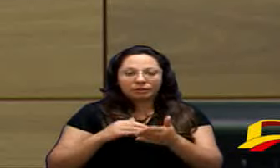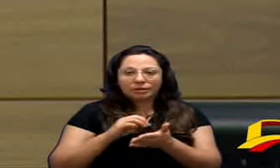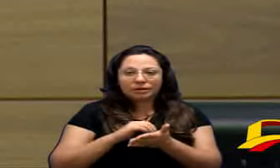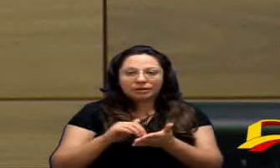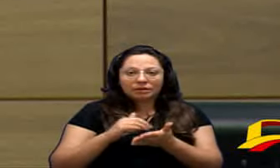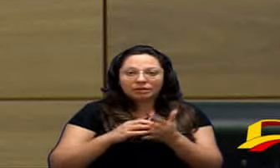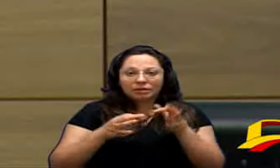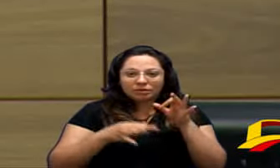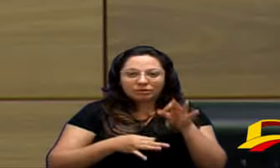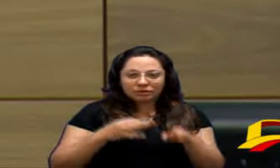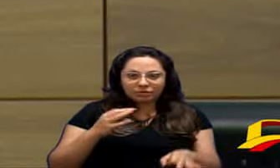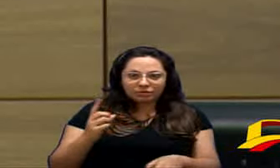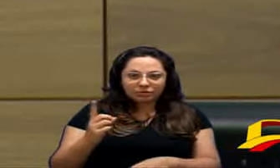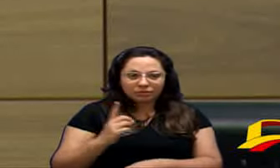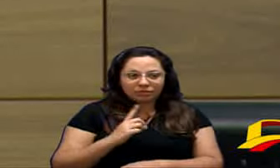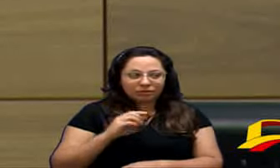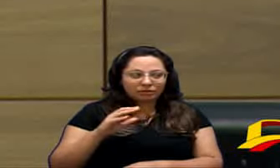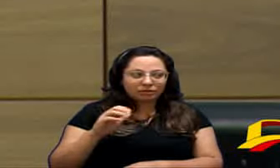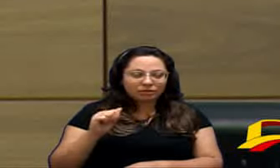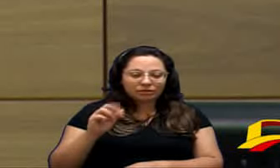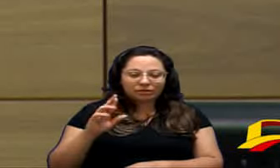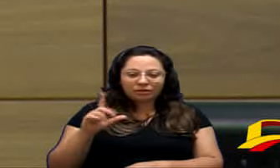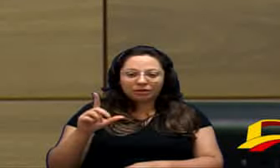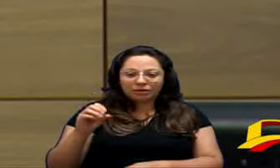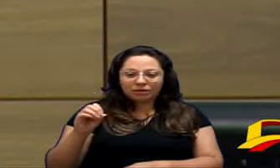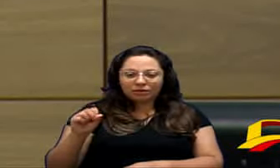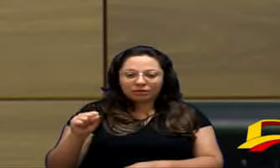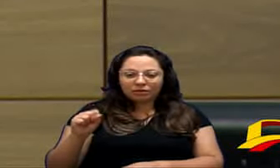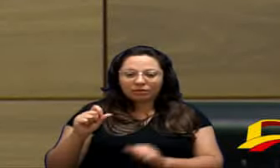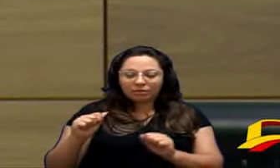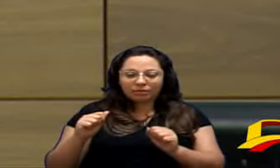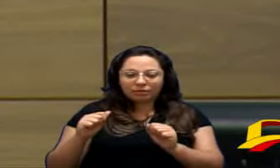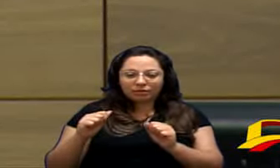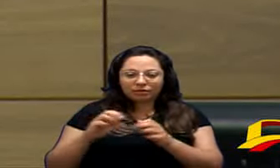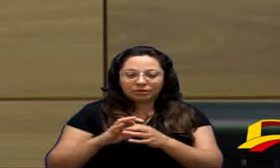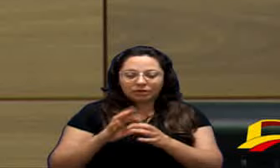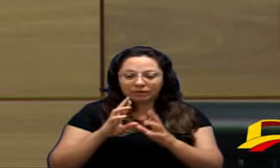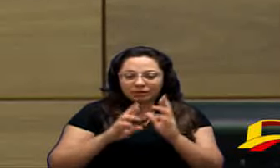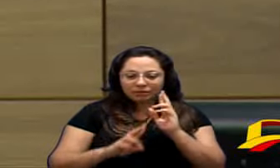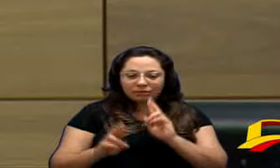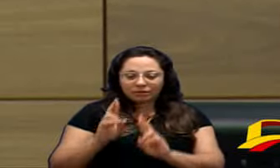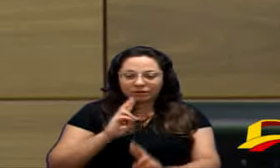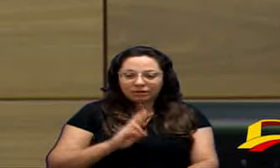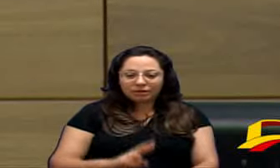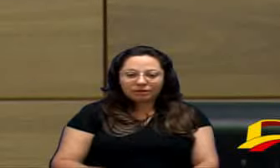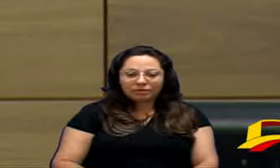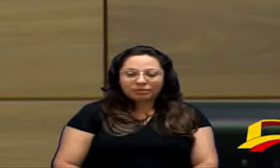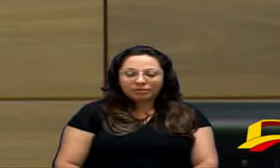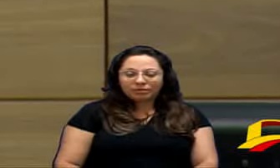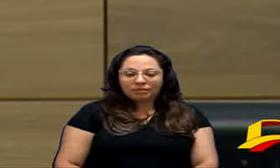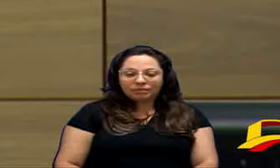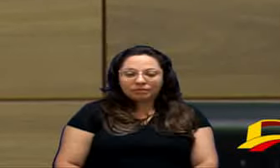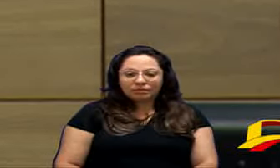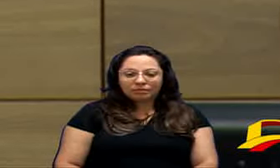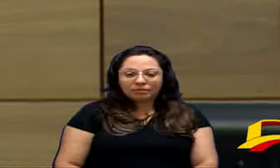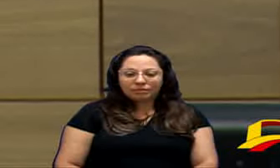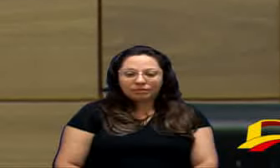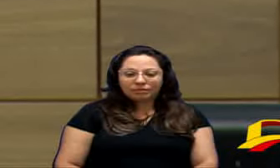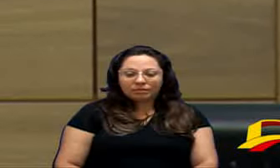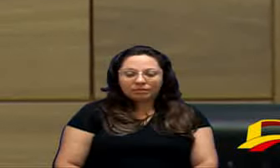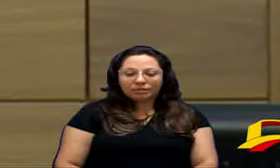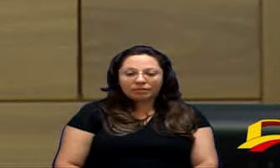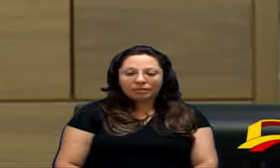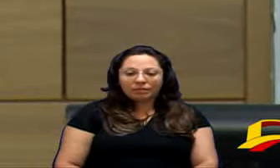negócio jurídico sor Carlos Augusto pode fazer a pergunta também a ele responde con juntamente só ele responder a minha pergunta por deix